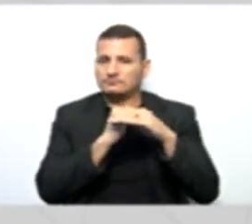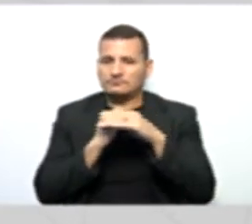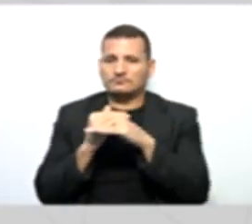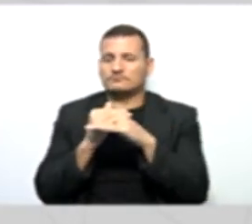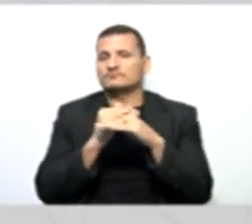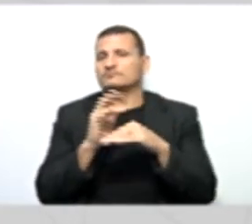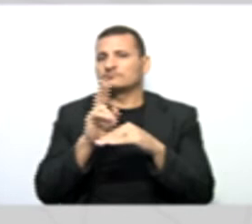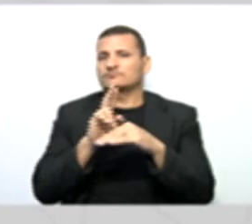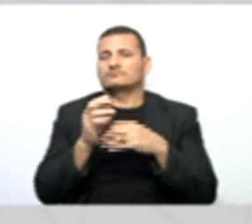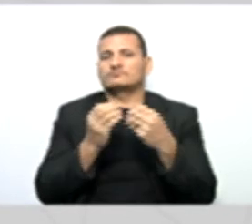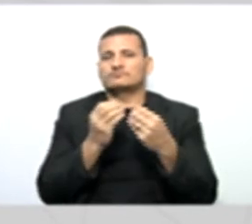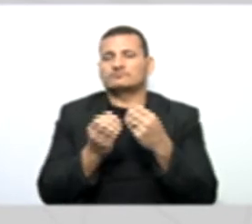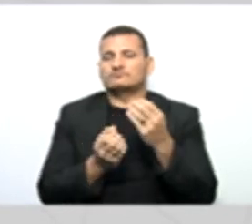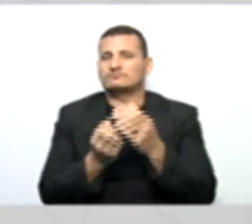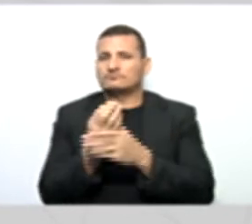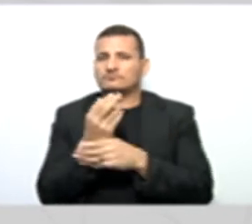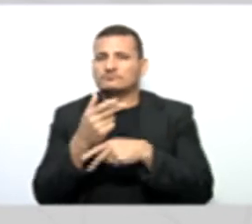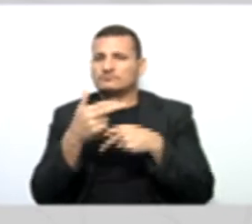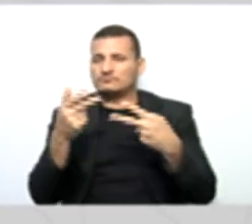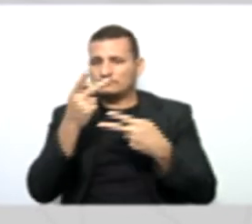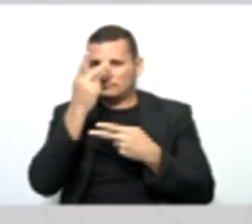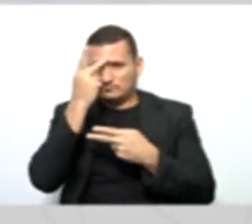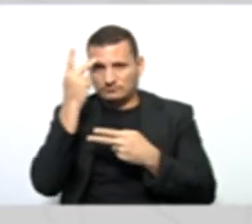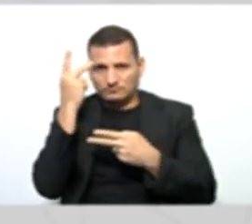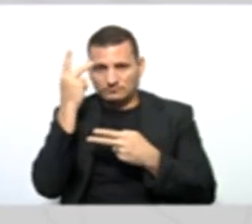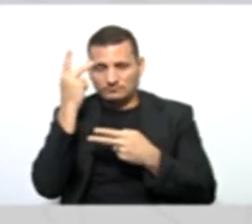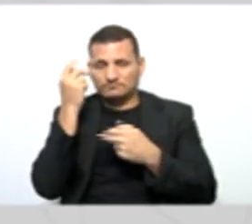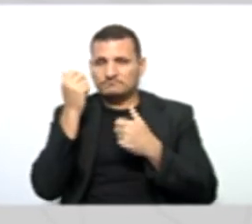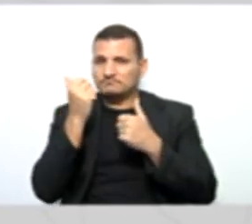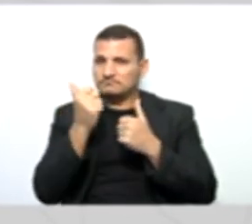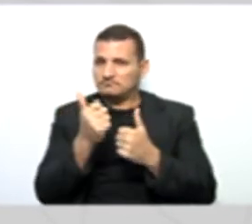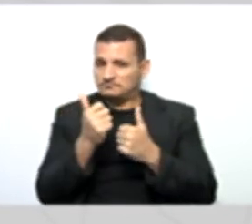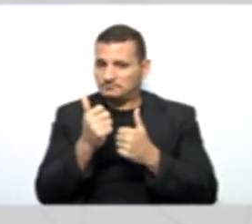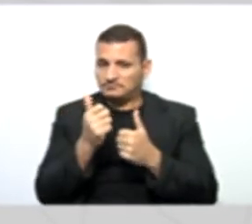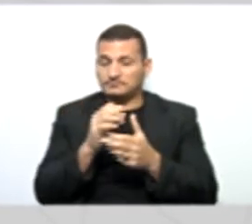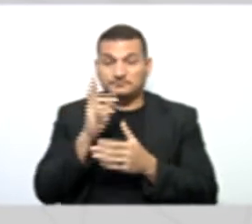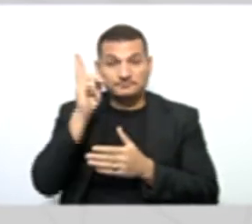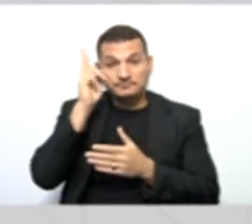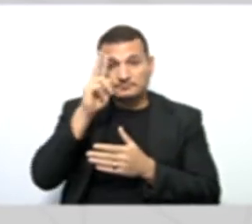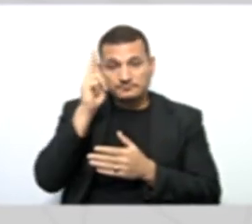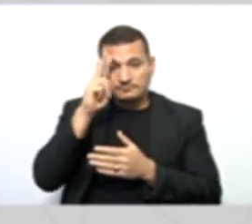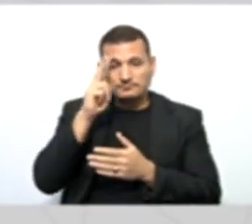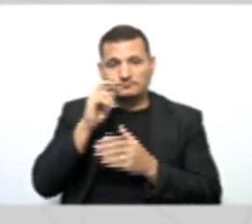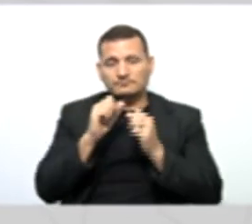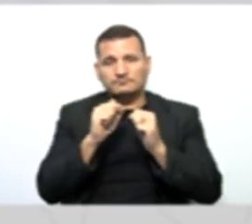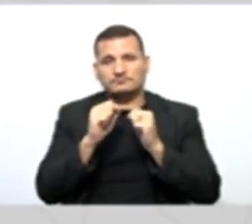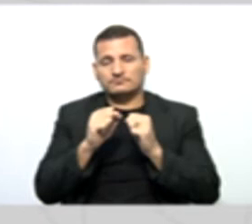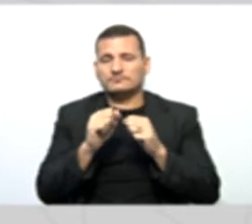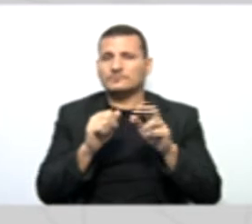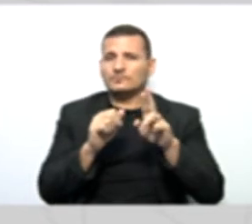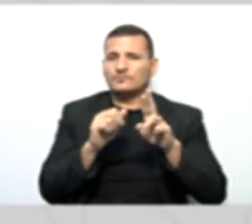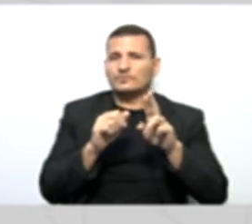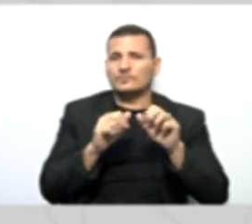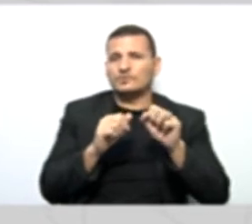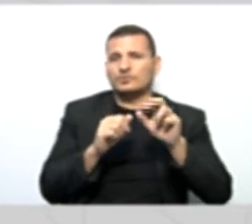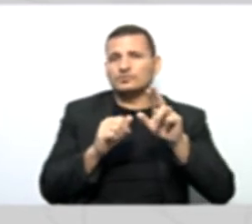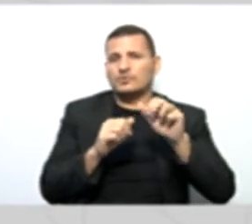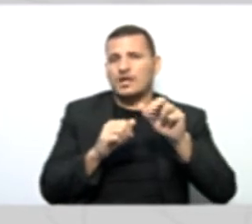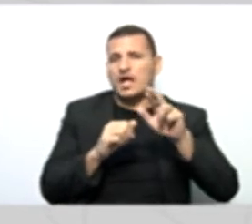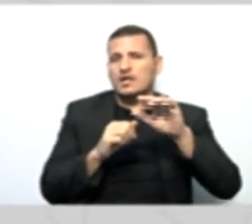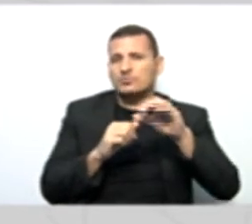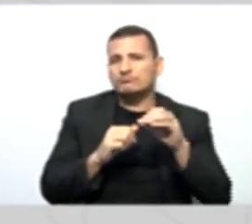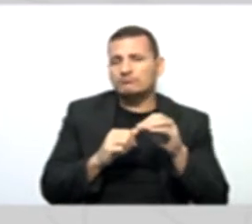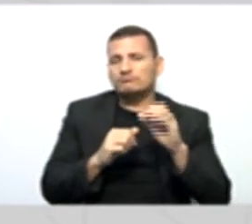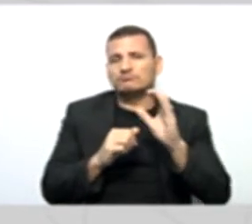utilizada para criar o meu objeto pessoa. Beleza? Lembrando, poderia ser usuário, poderia ser cliente,